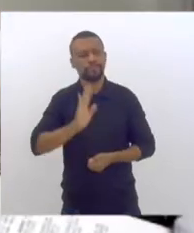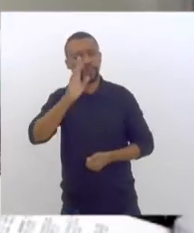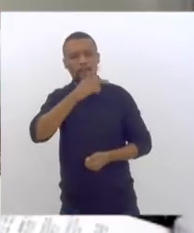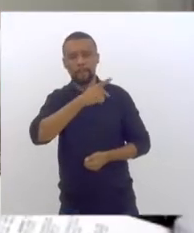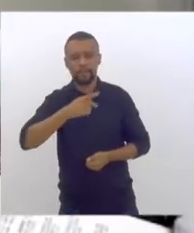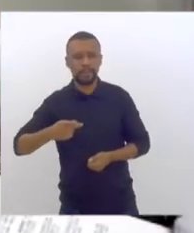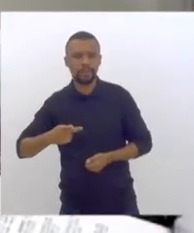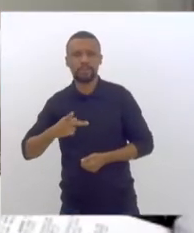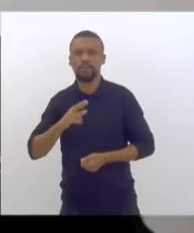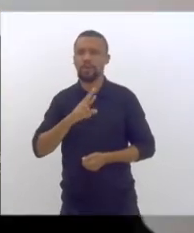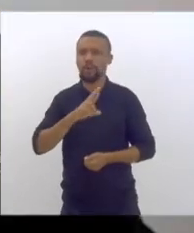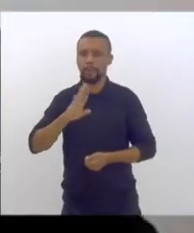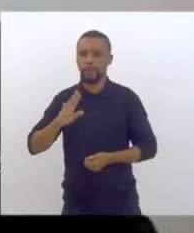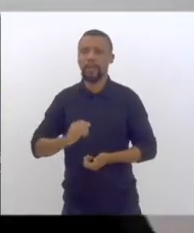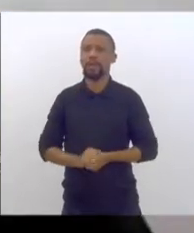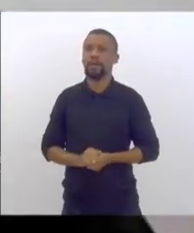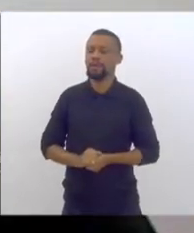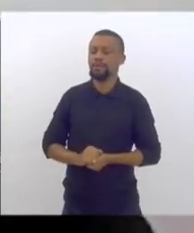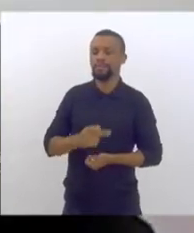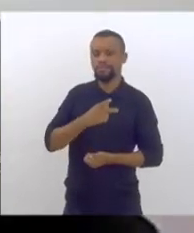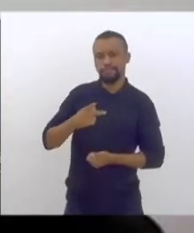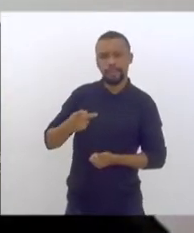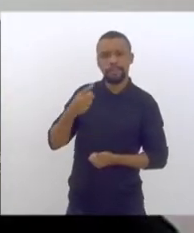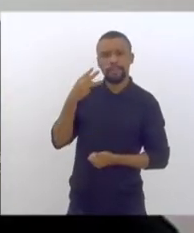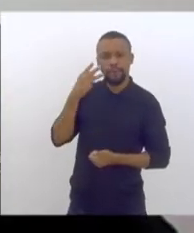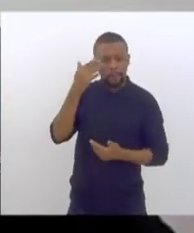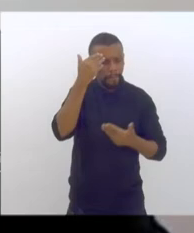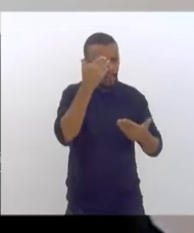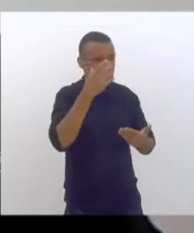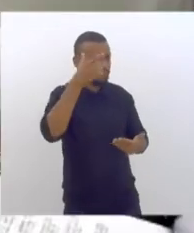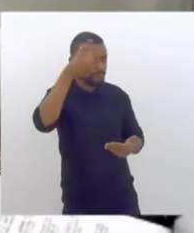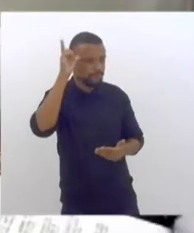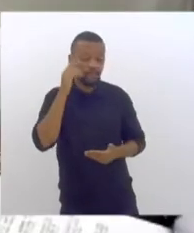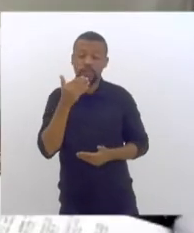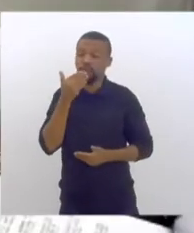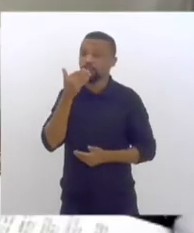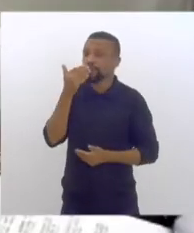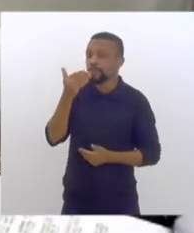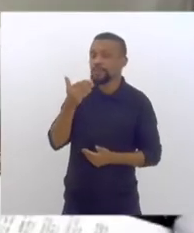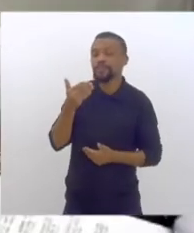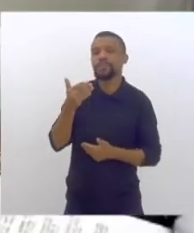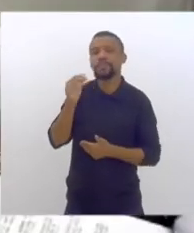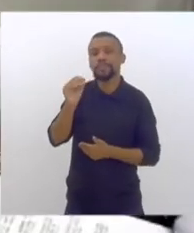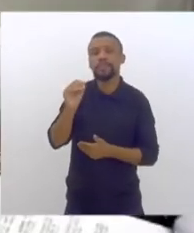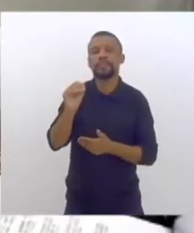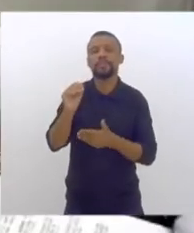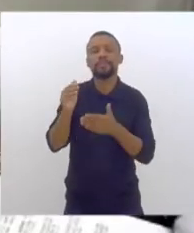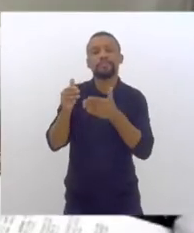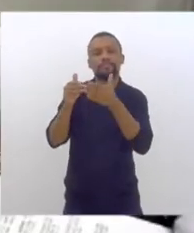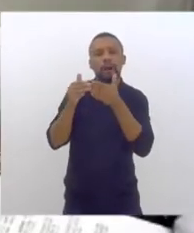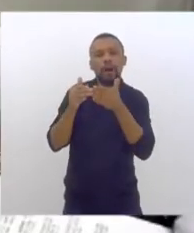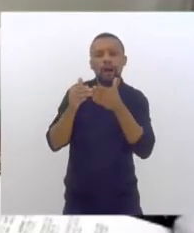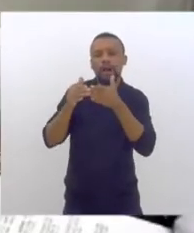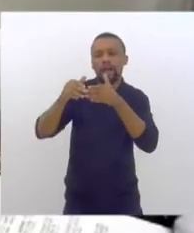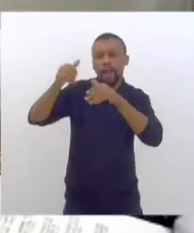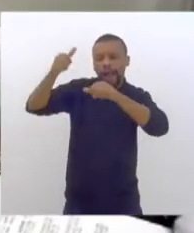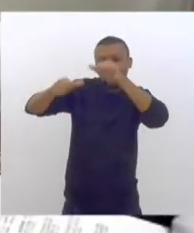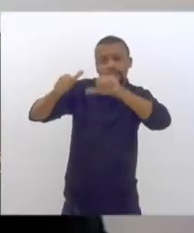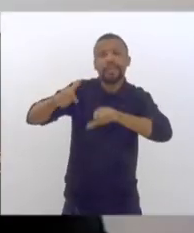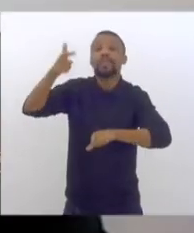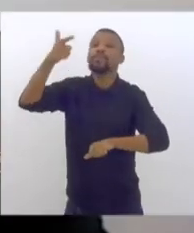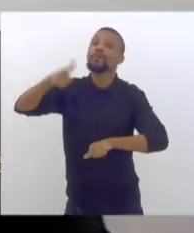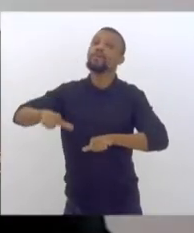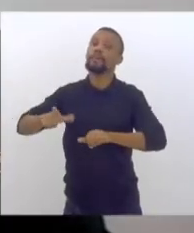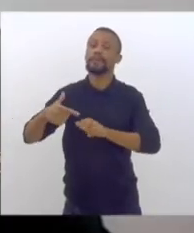pois não Deputado Valdete Muito obrigado aí Deputado Luiz Paulo eu vou pedir a vossa excelência aqui de qual sendo a vista da sala dela então por favor